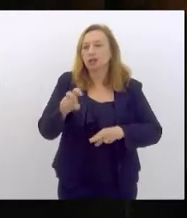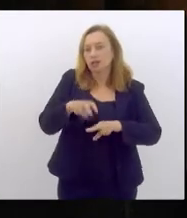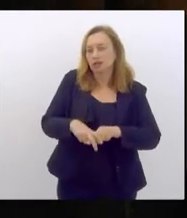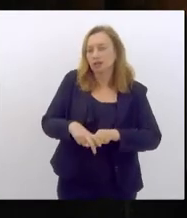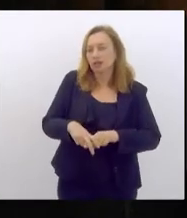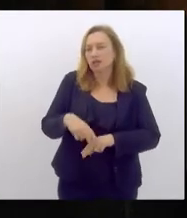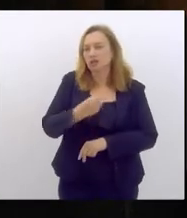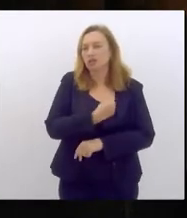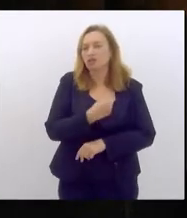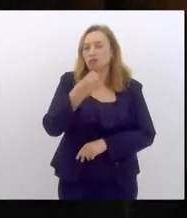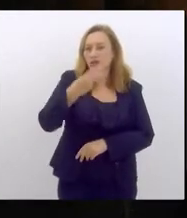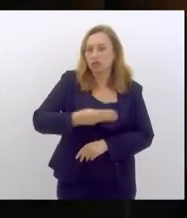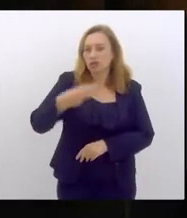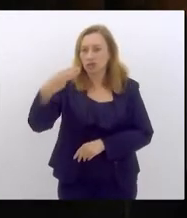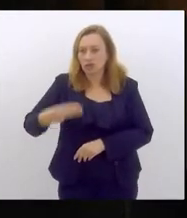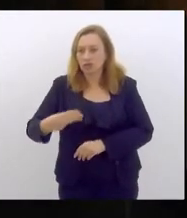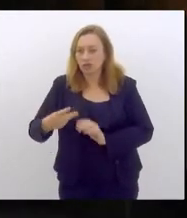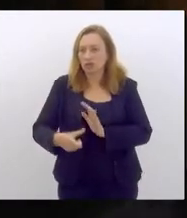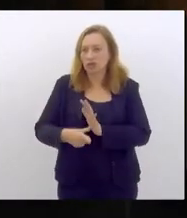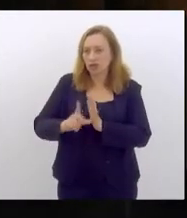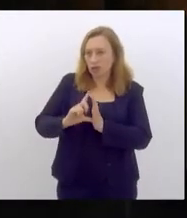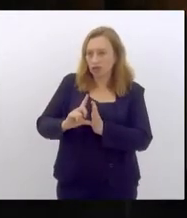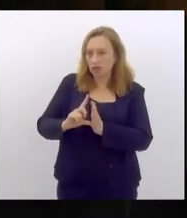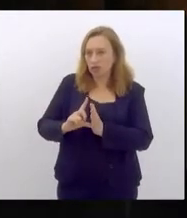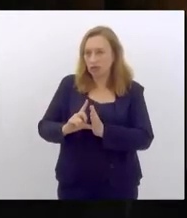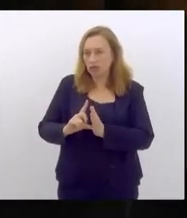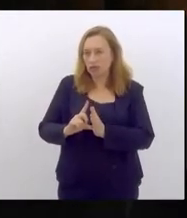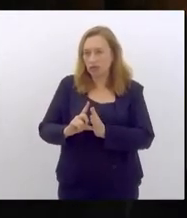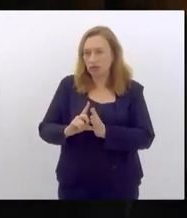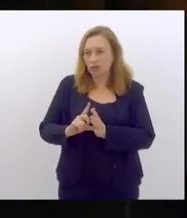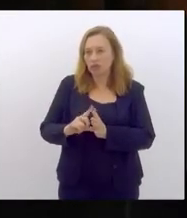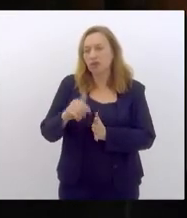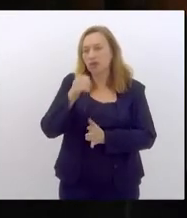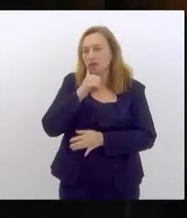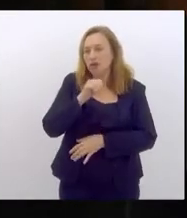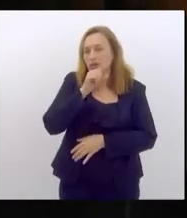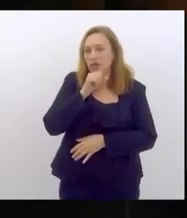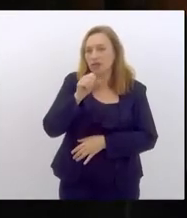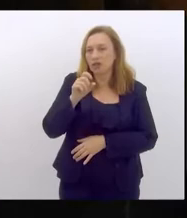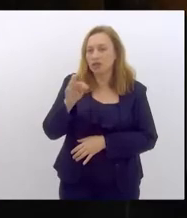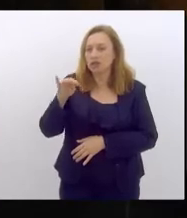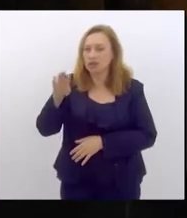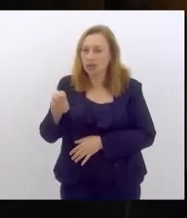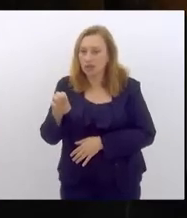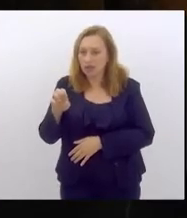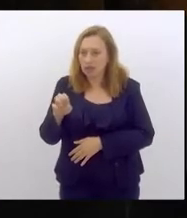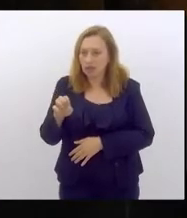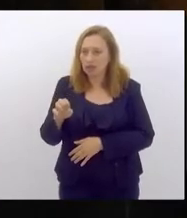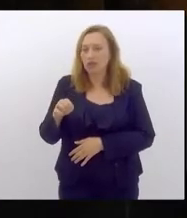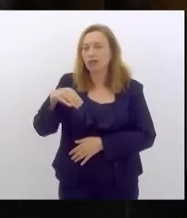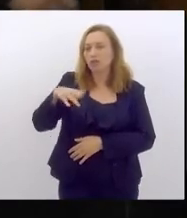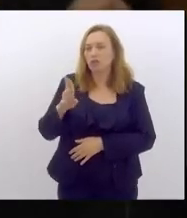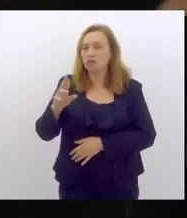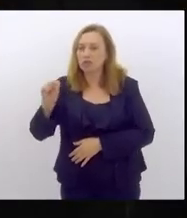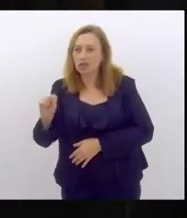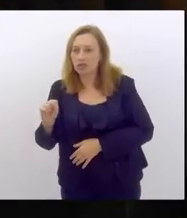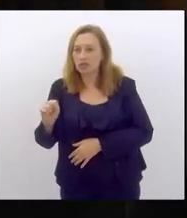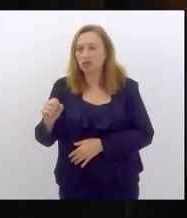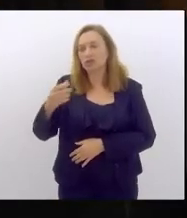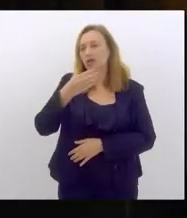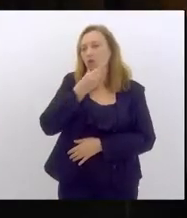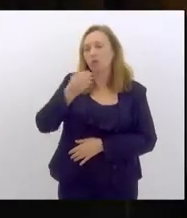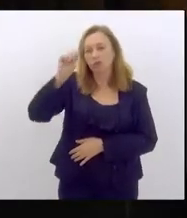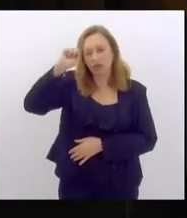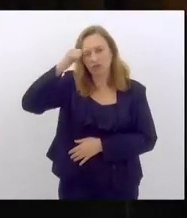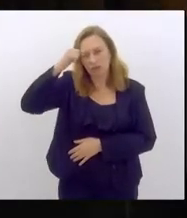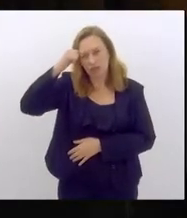número 33, antes ocupada pela mãe Estela de Oxóssi. Muniz é um intelectual negro que se